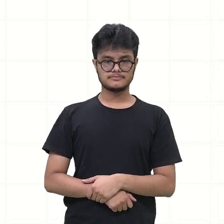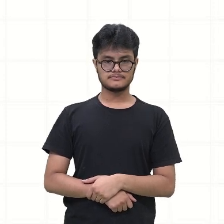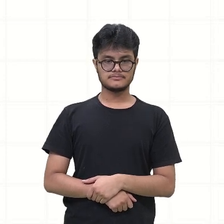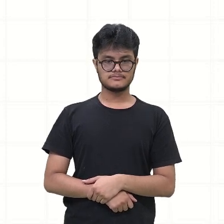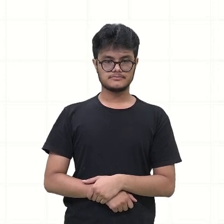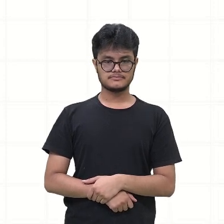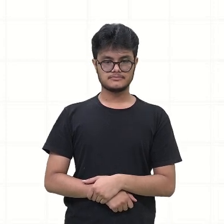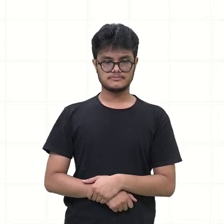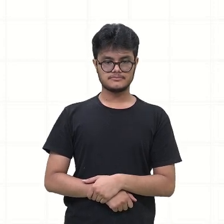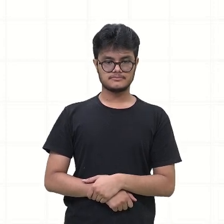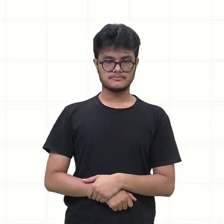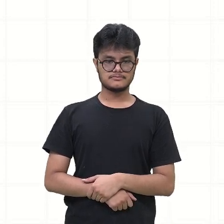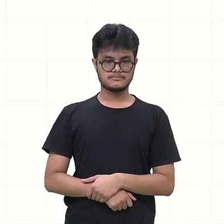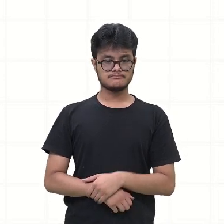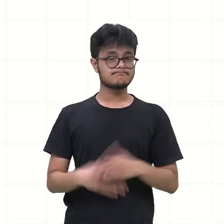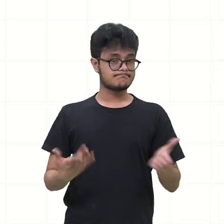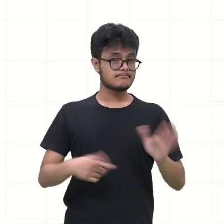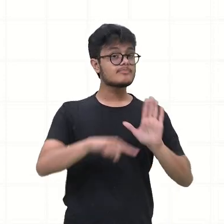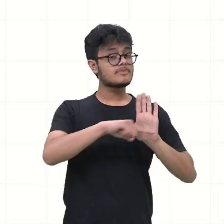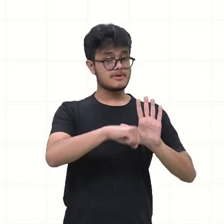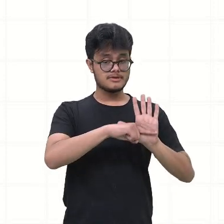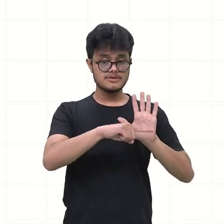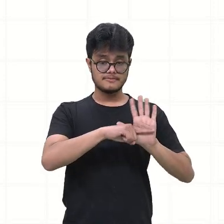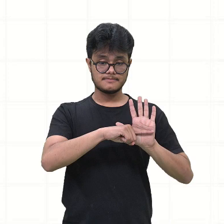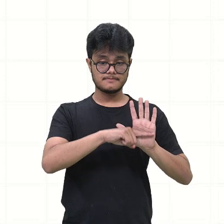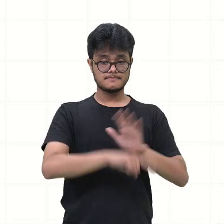lado negativo.